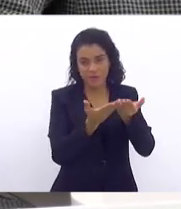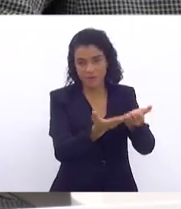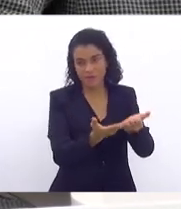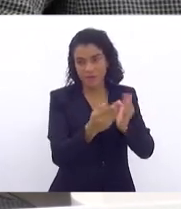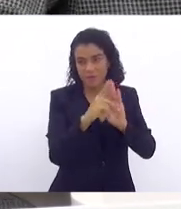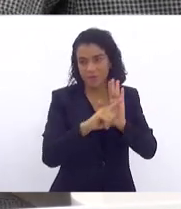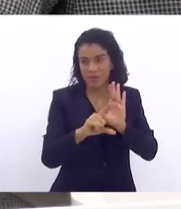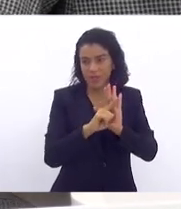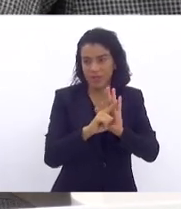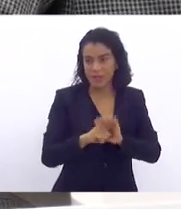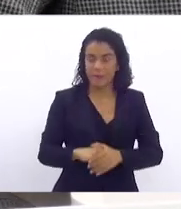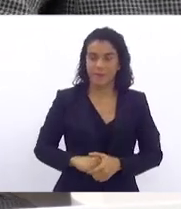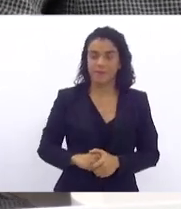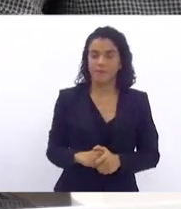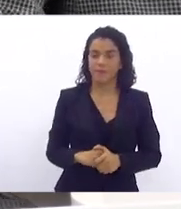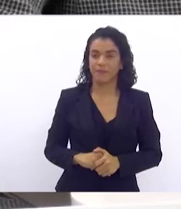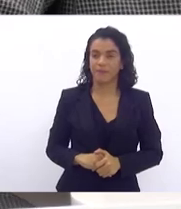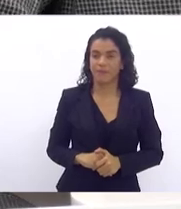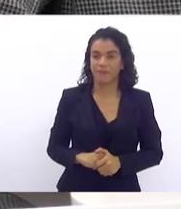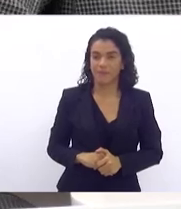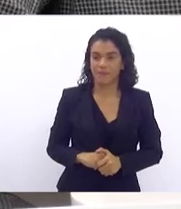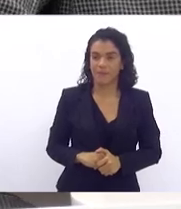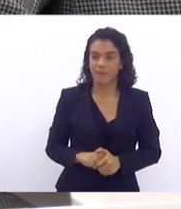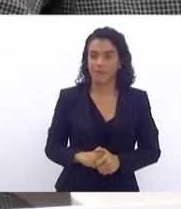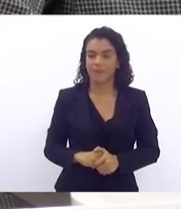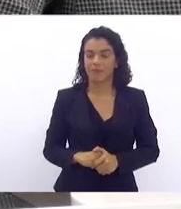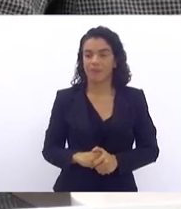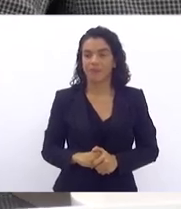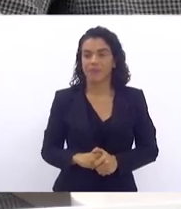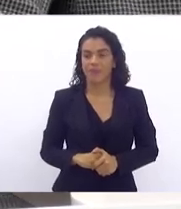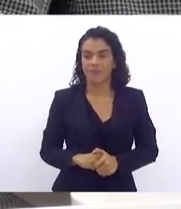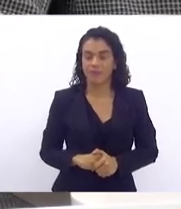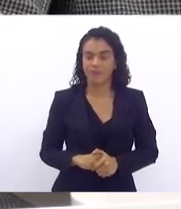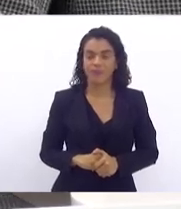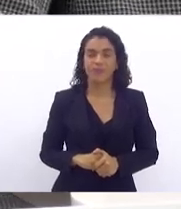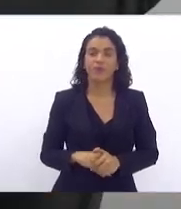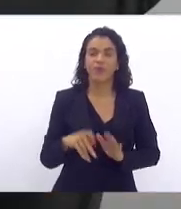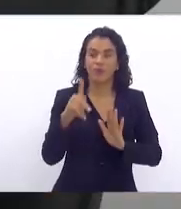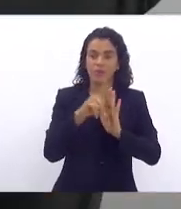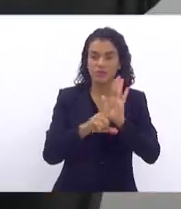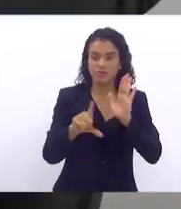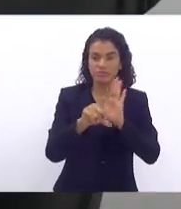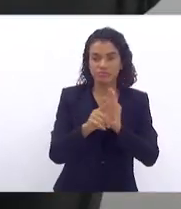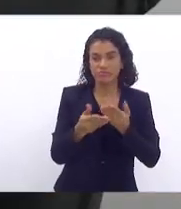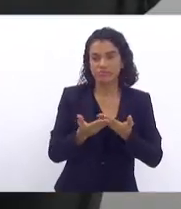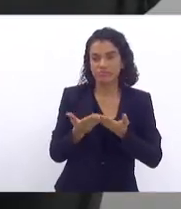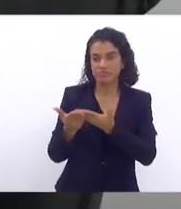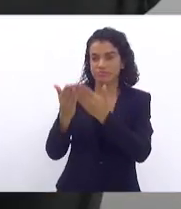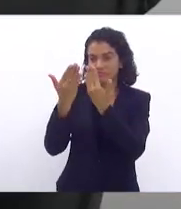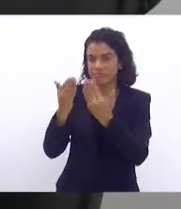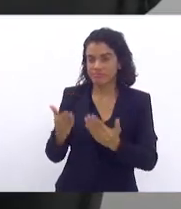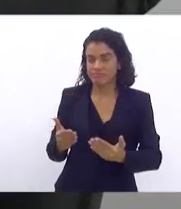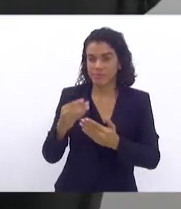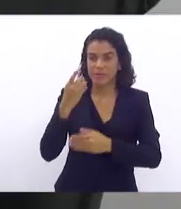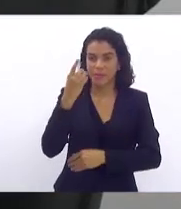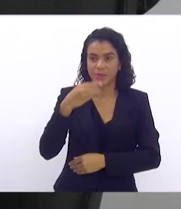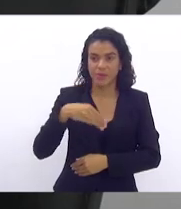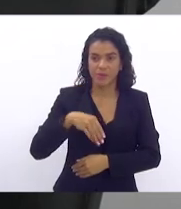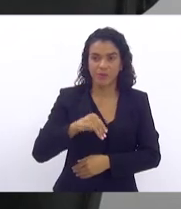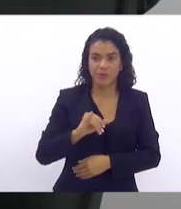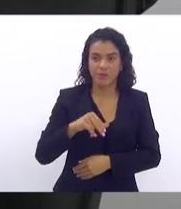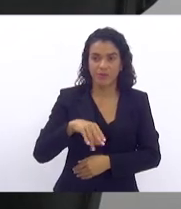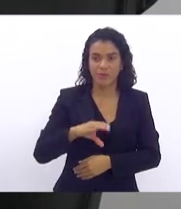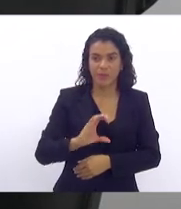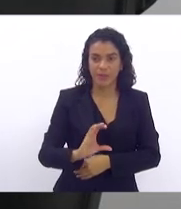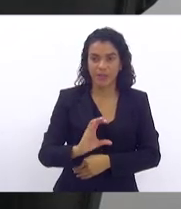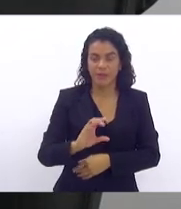esse talvez um novo parecer. Então, projeto com vista para o deputado Carlos Mink.